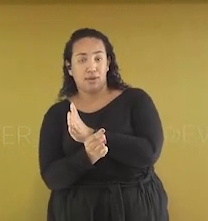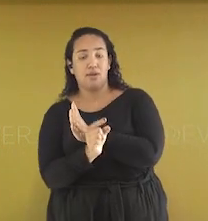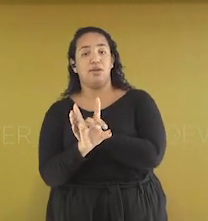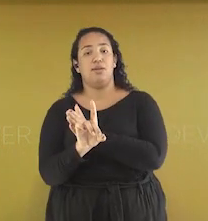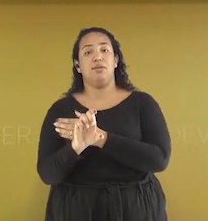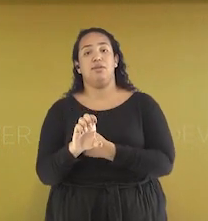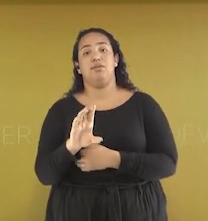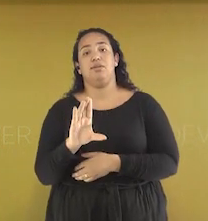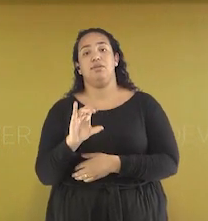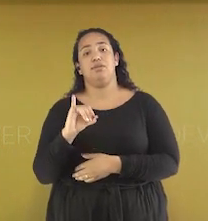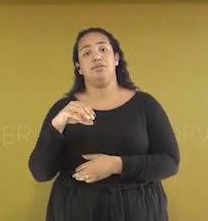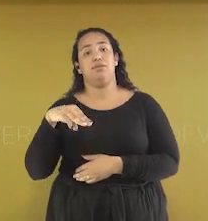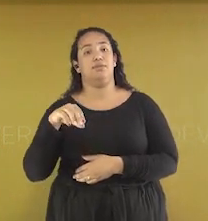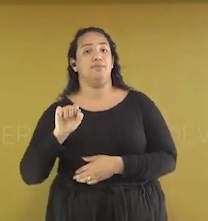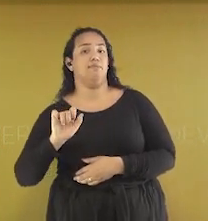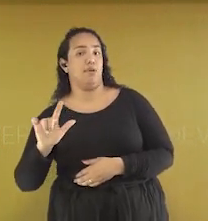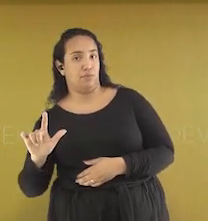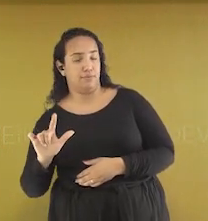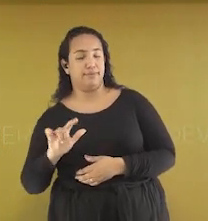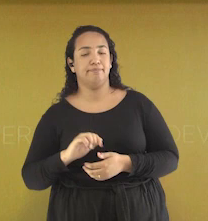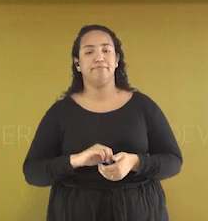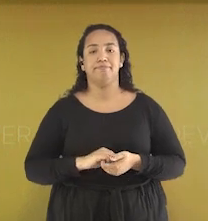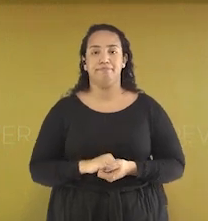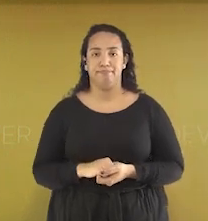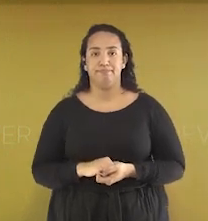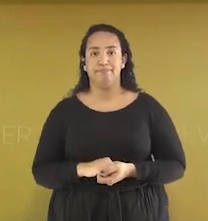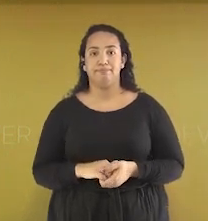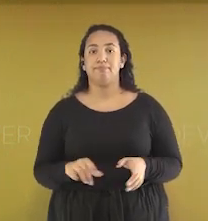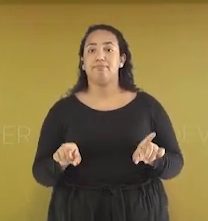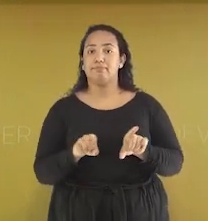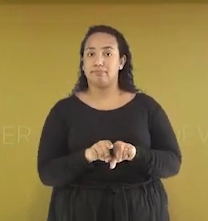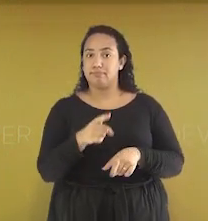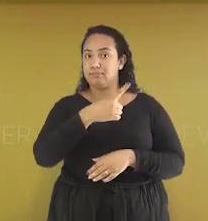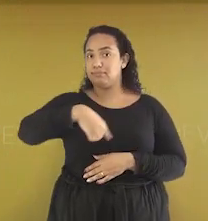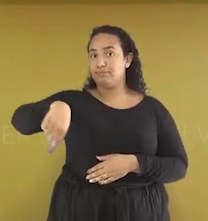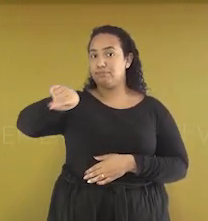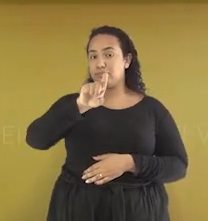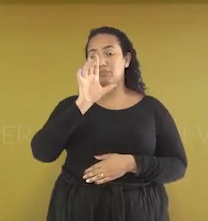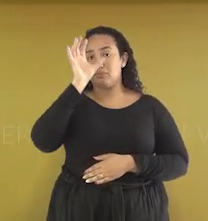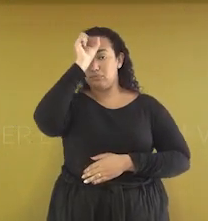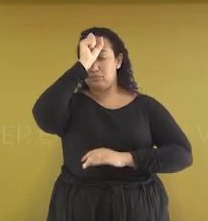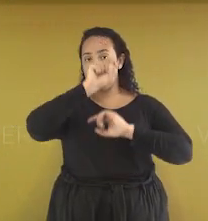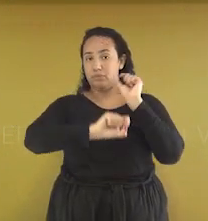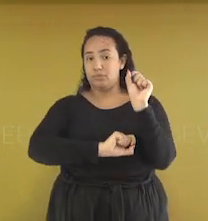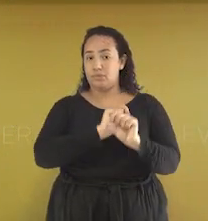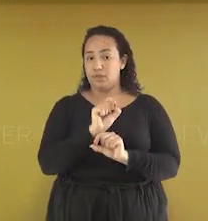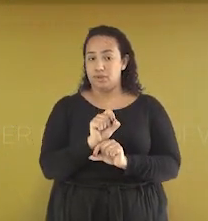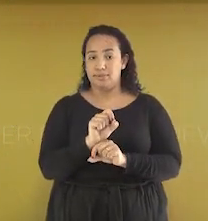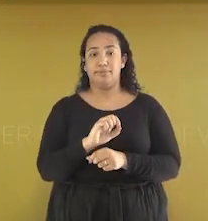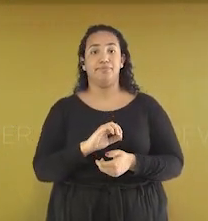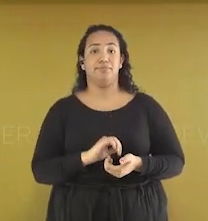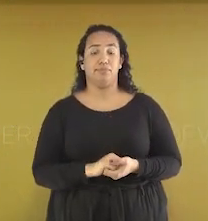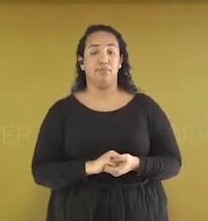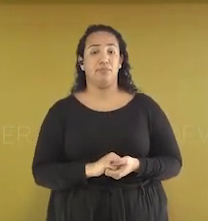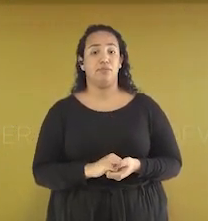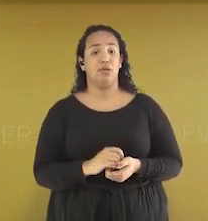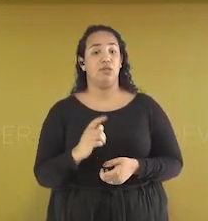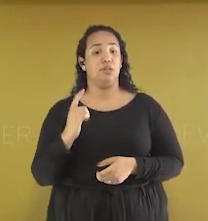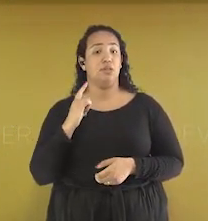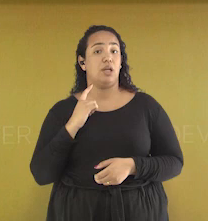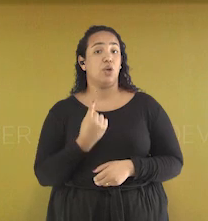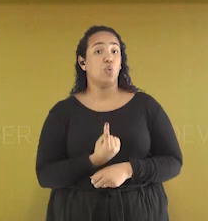parte decimal após a vírgula. Aprendemos também que quando há apenas